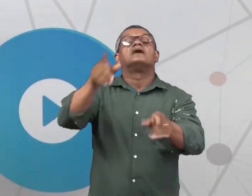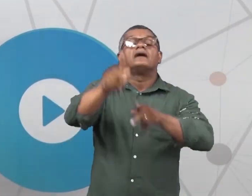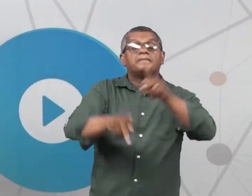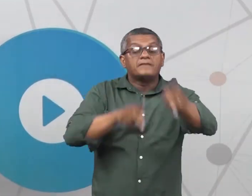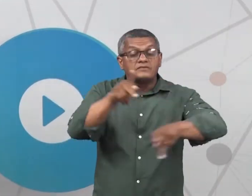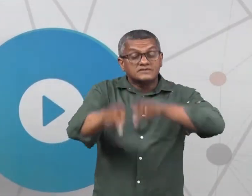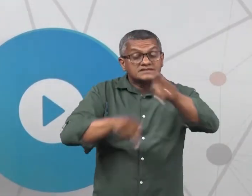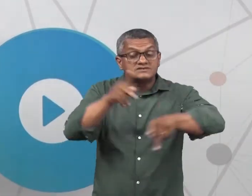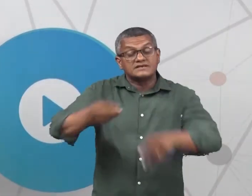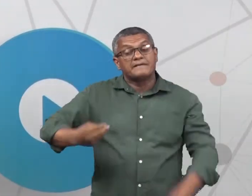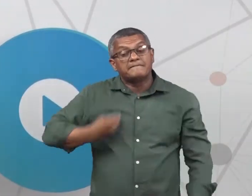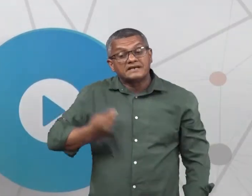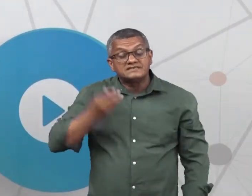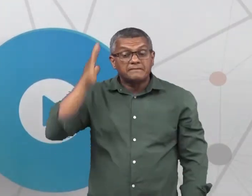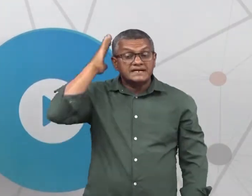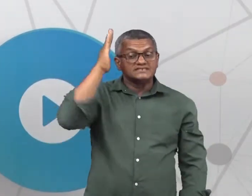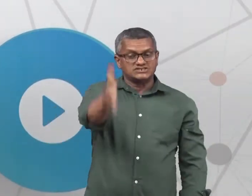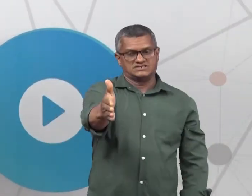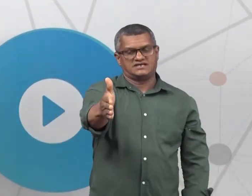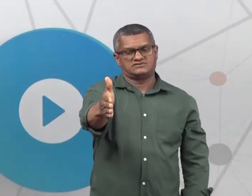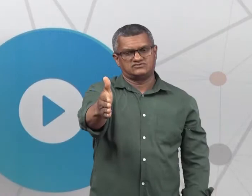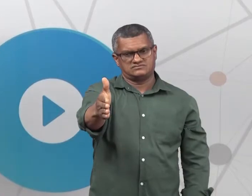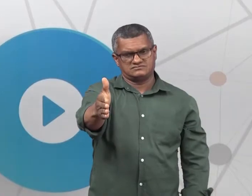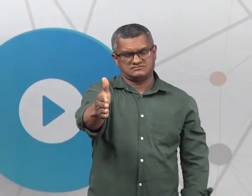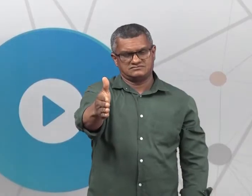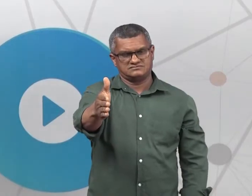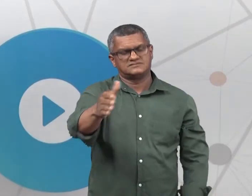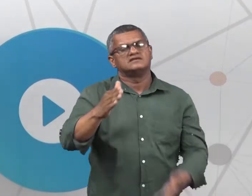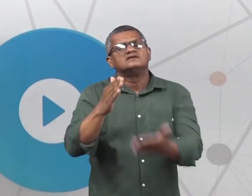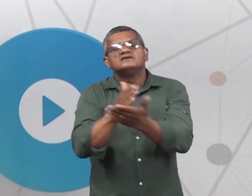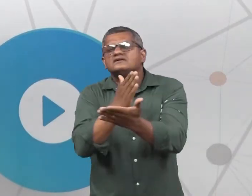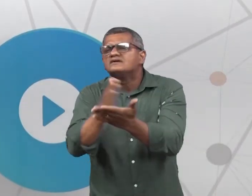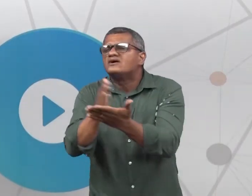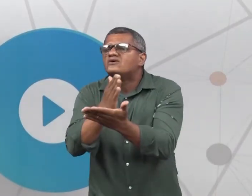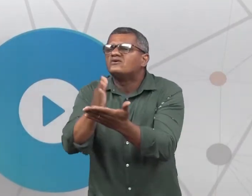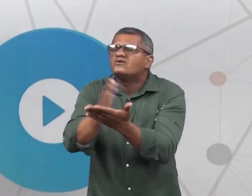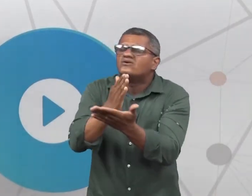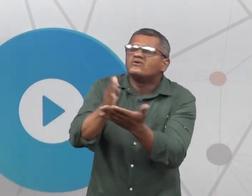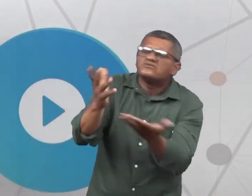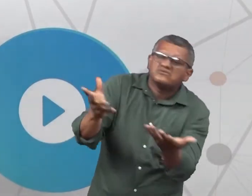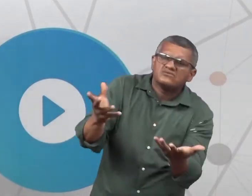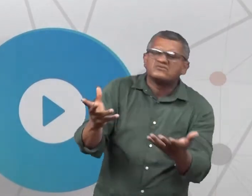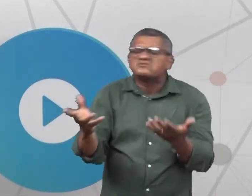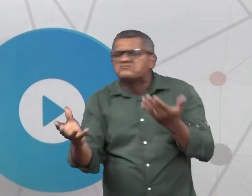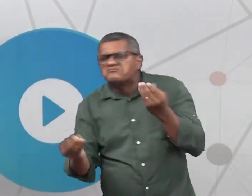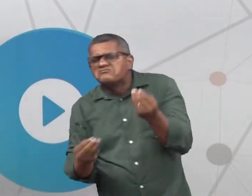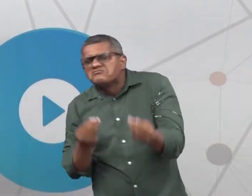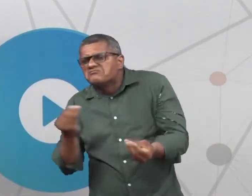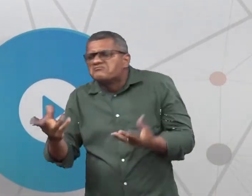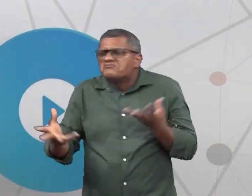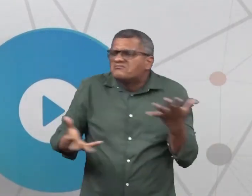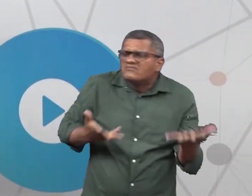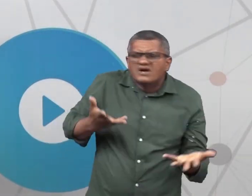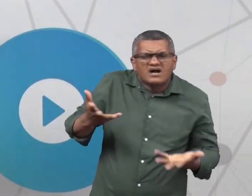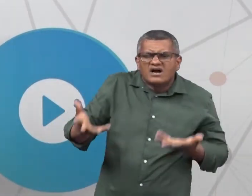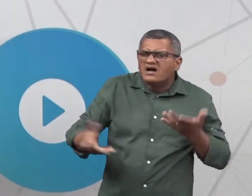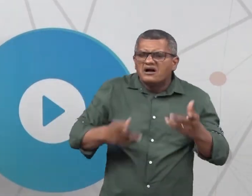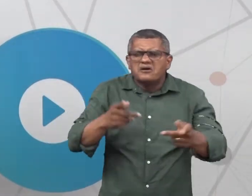essas coisas, mas a população ia participar diretamente em algumas